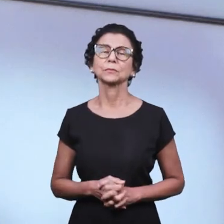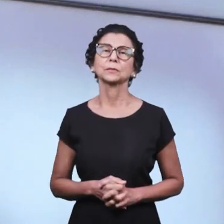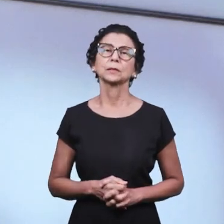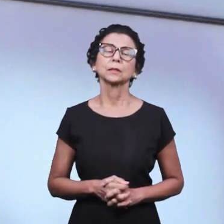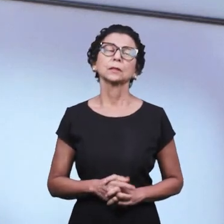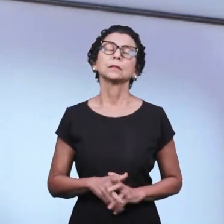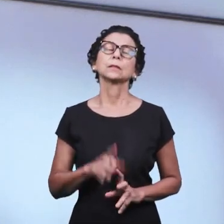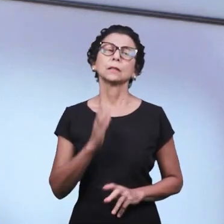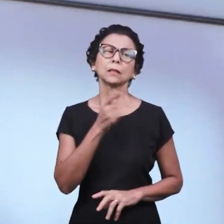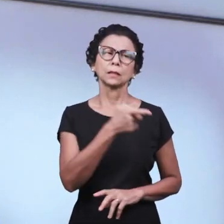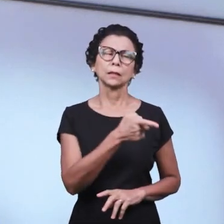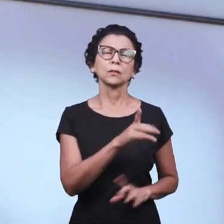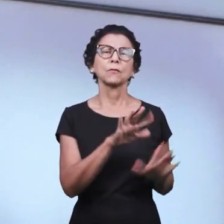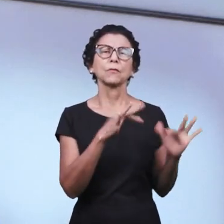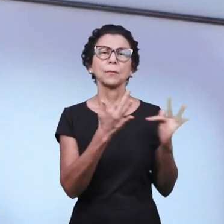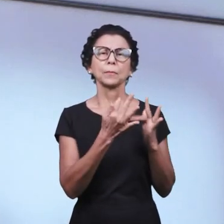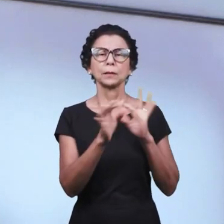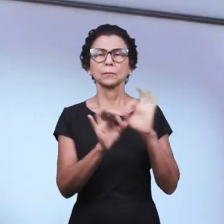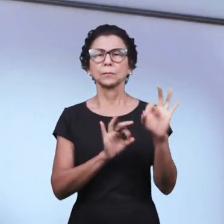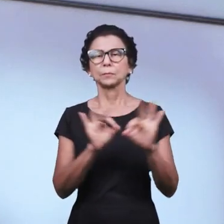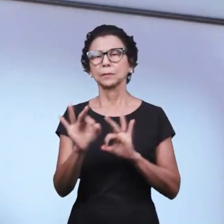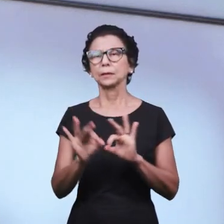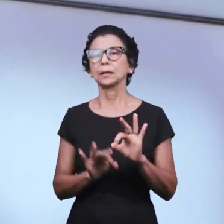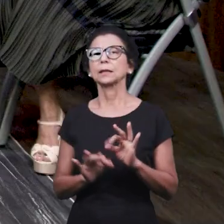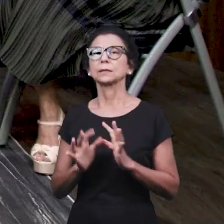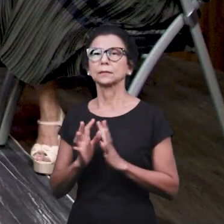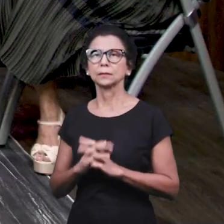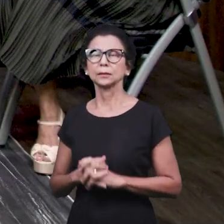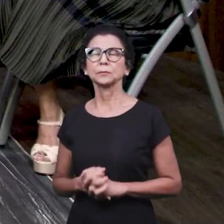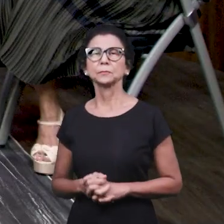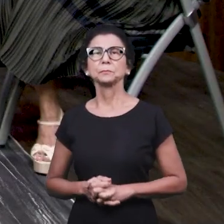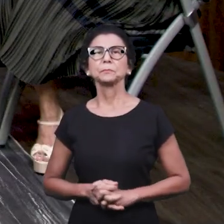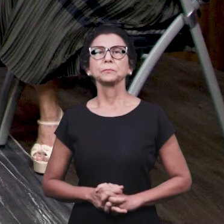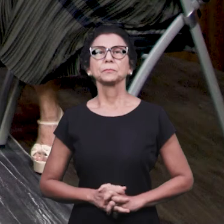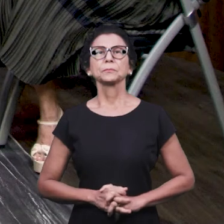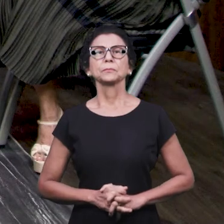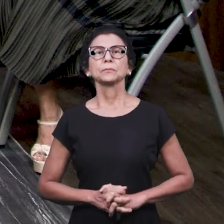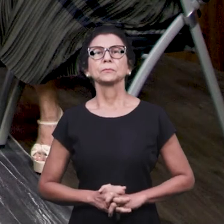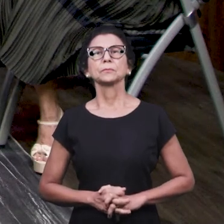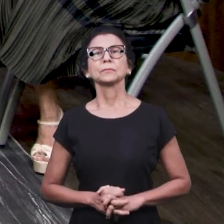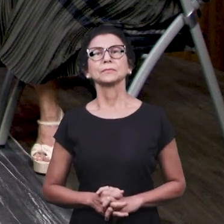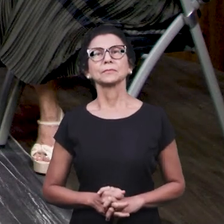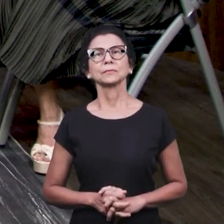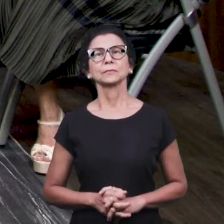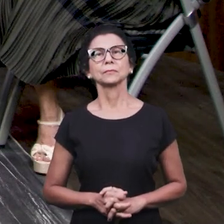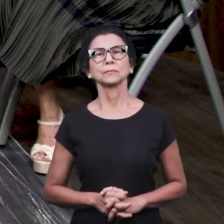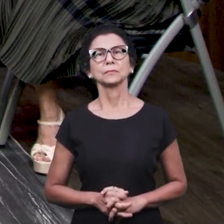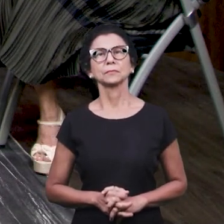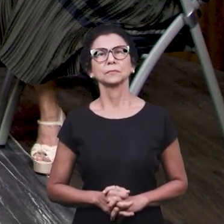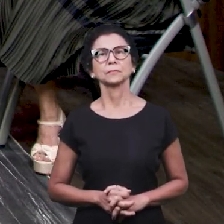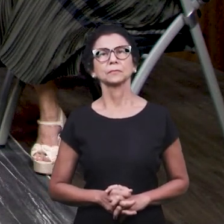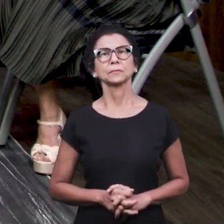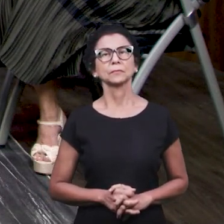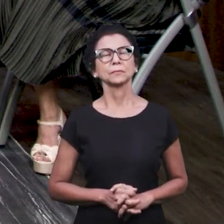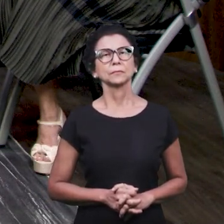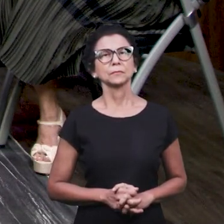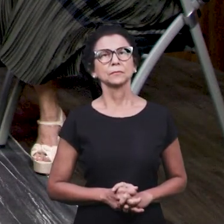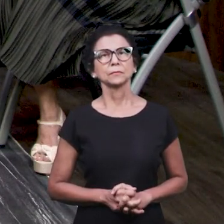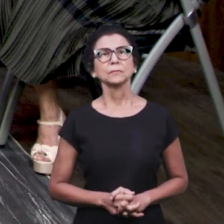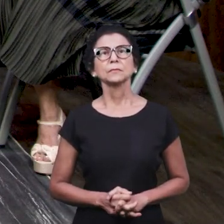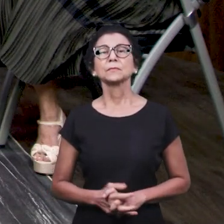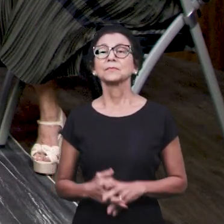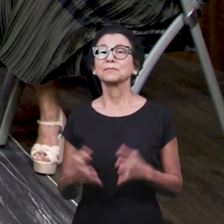famílias preparadas e tem também um outro apoio. Mas agora, eu acho que os jovens que estão aqui também estão